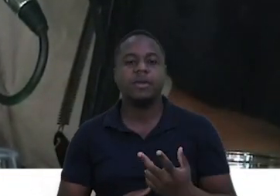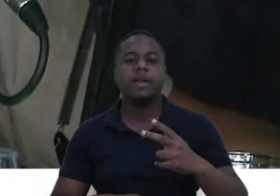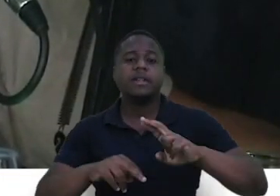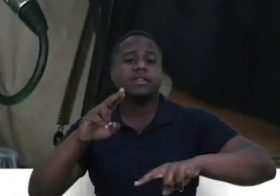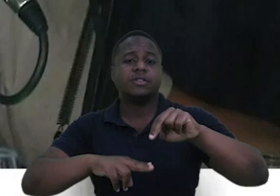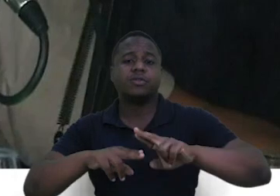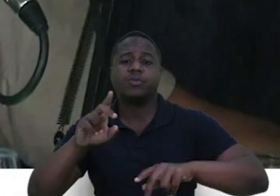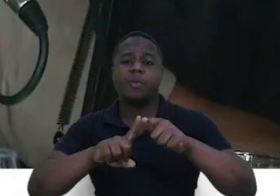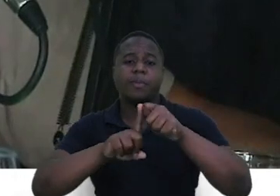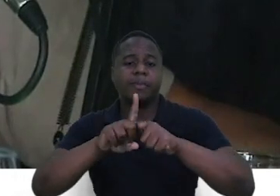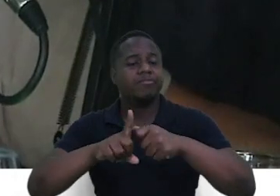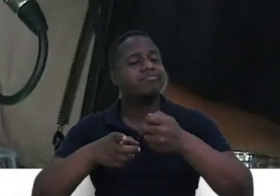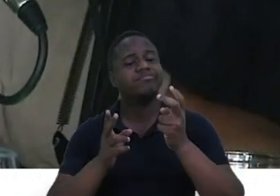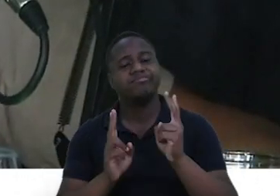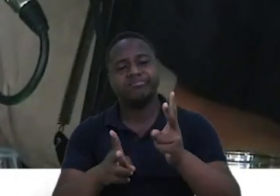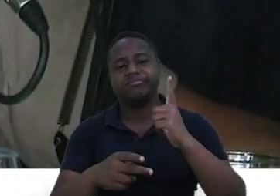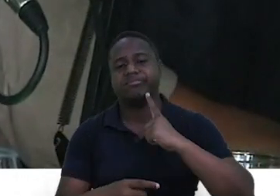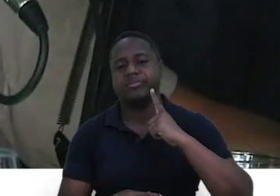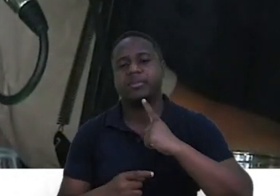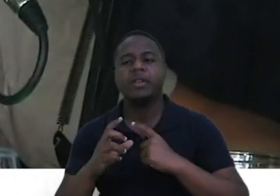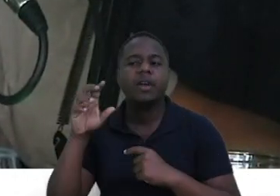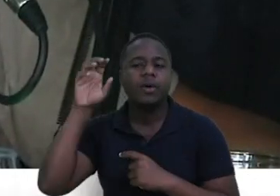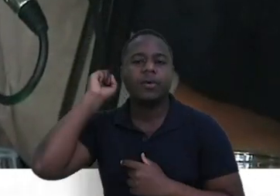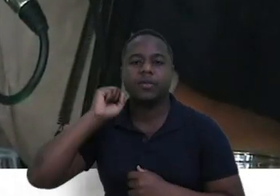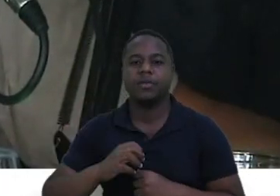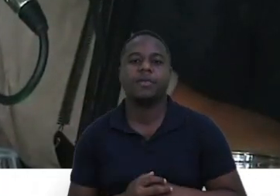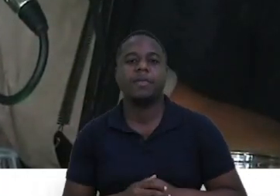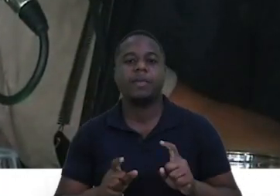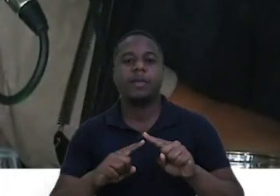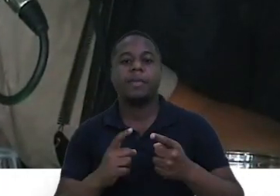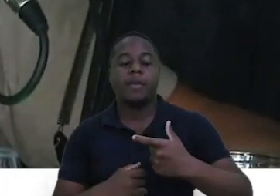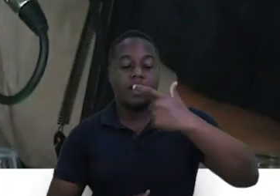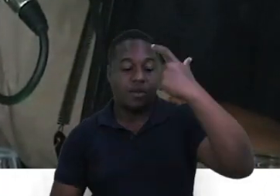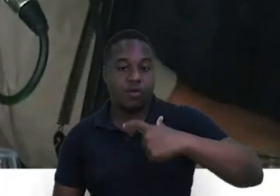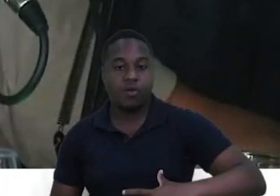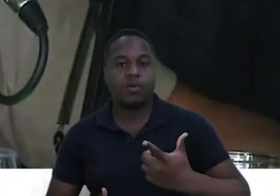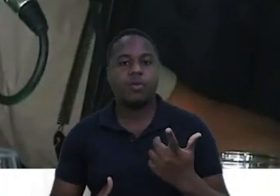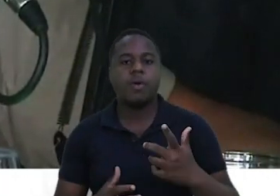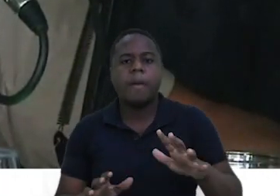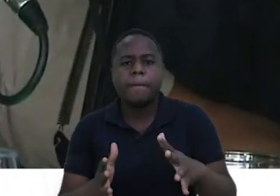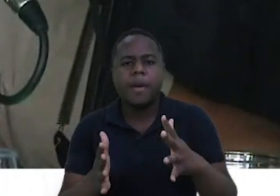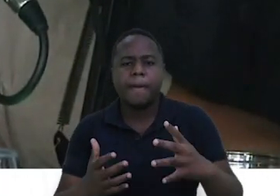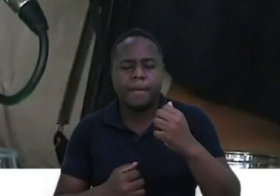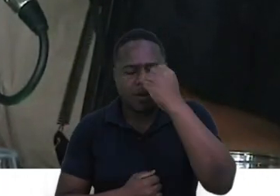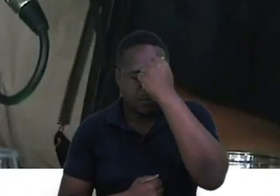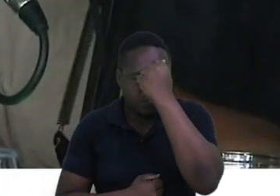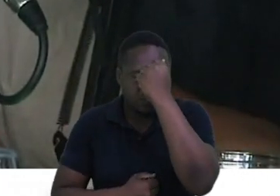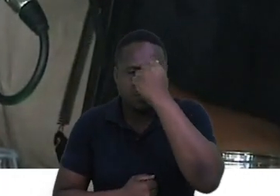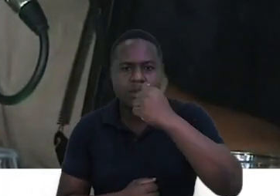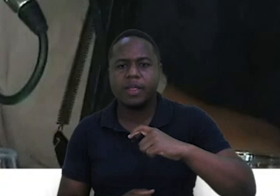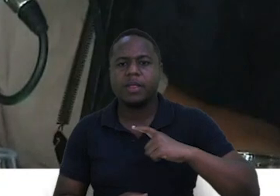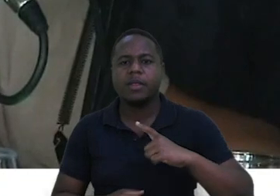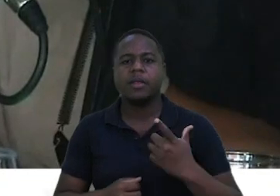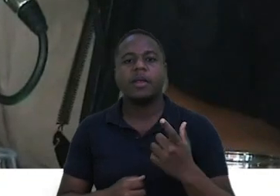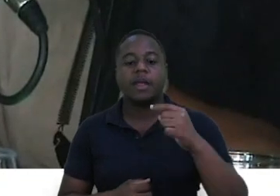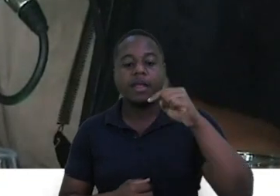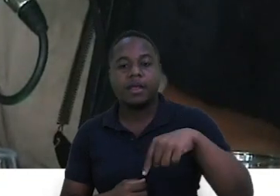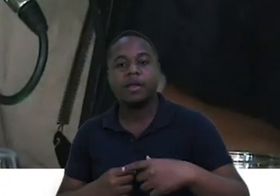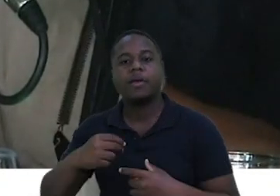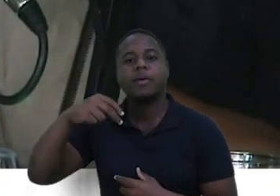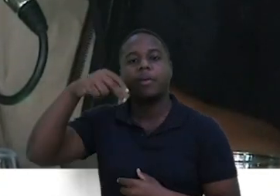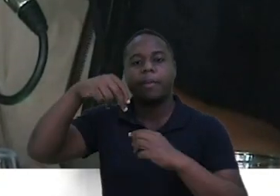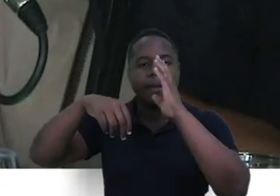gente está em contato. Mas esse perfil de forró, o forró que ele vem com as influências sudestinas, que a